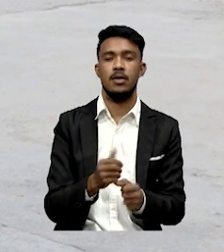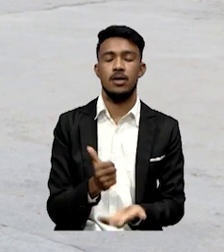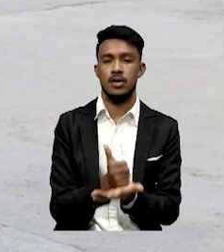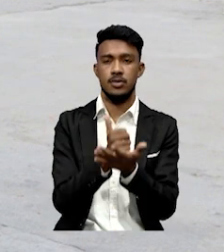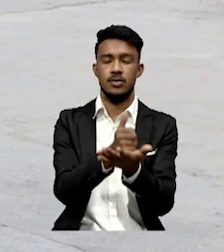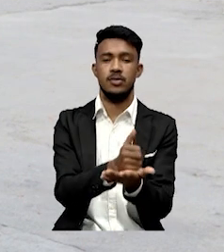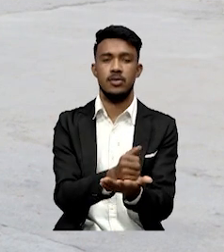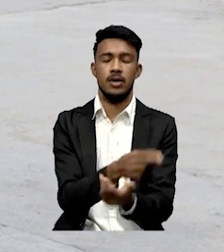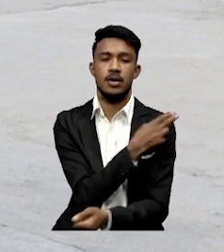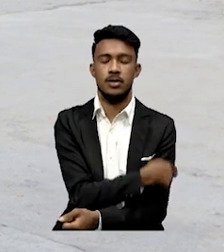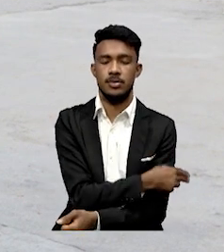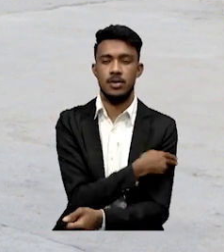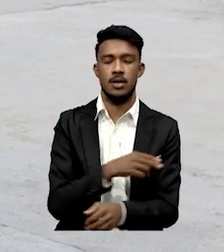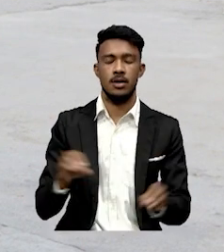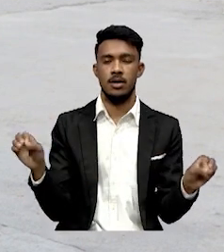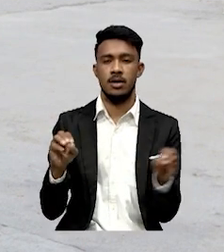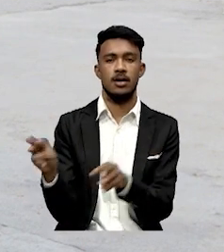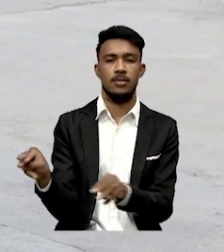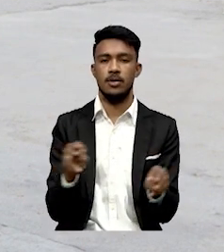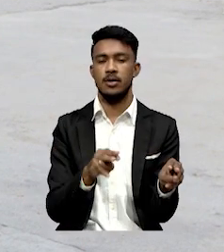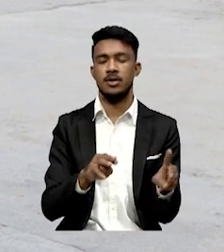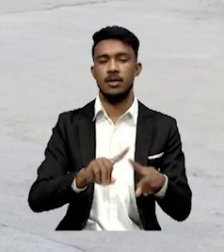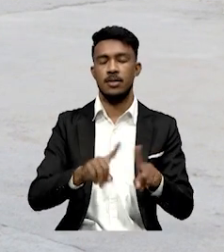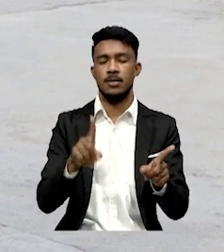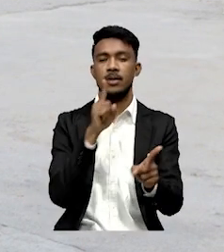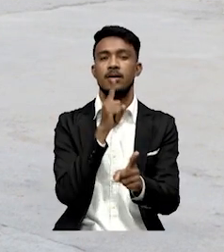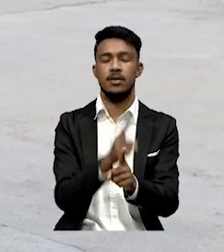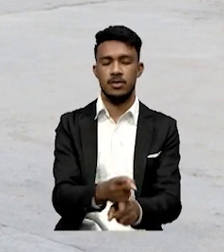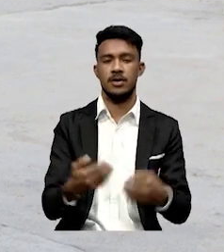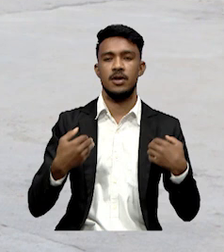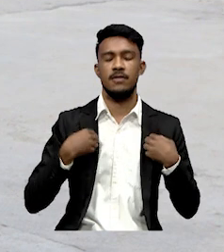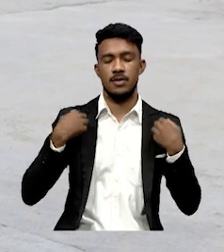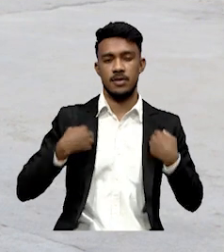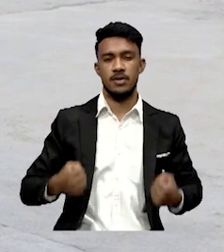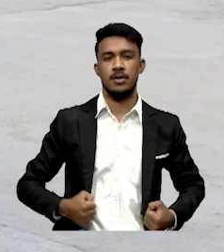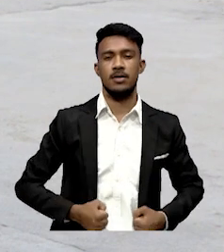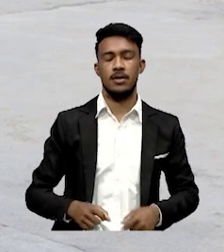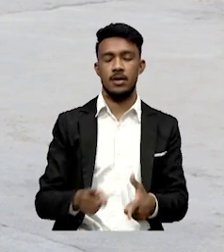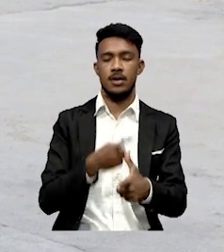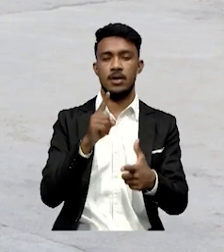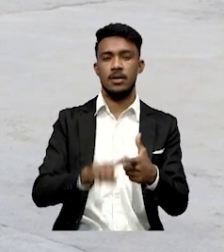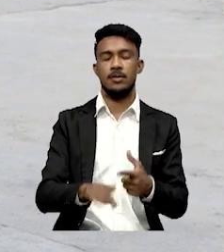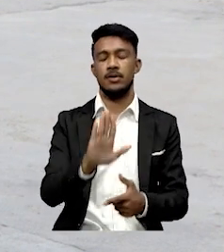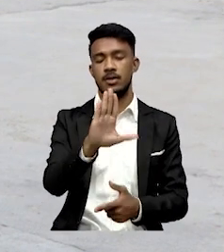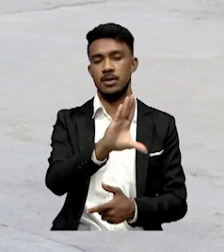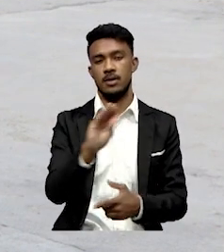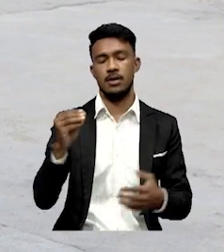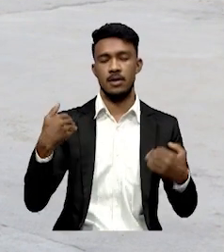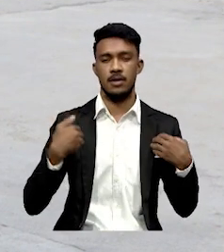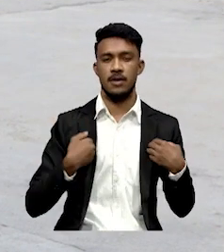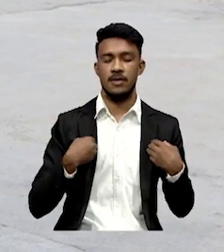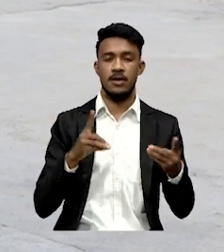ia mudanza nebe significante baninia ninia saúde nune e iha no